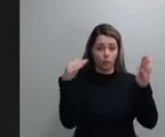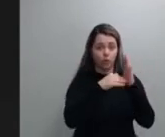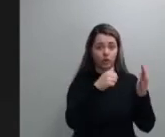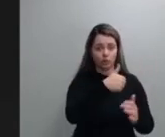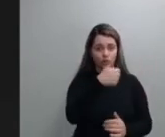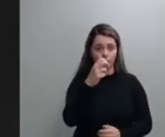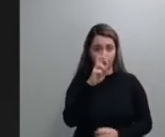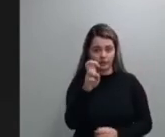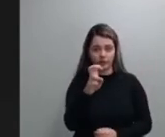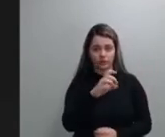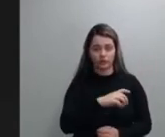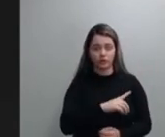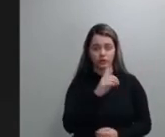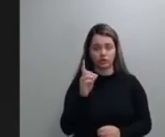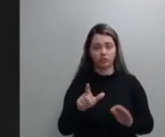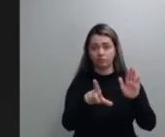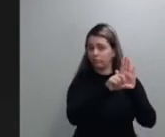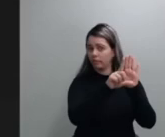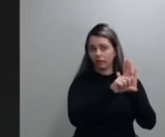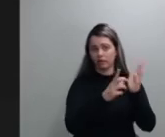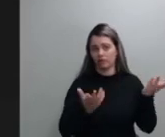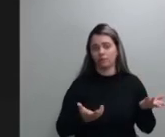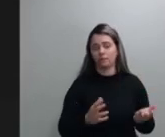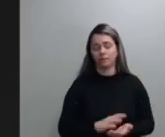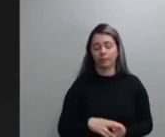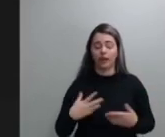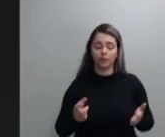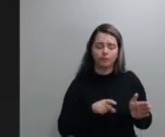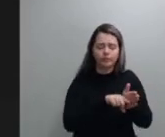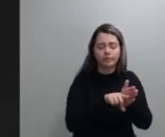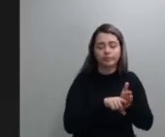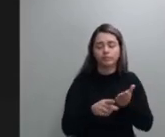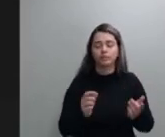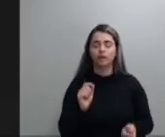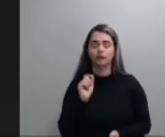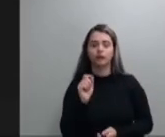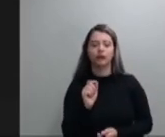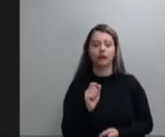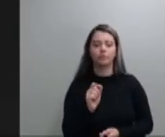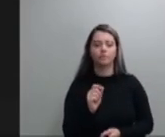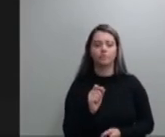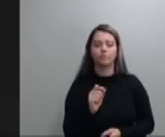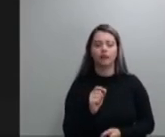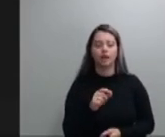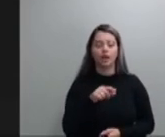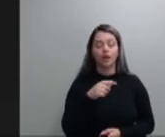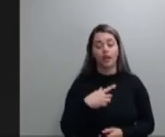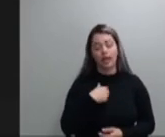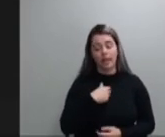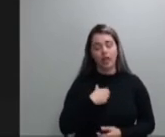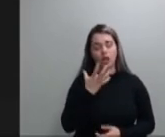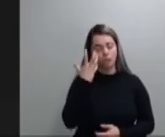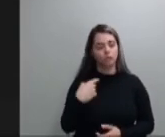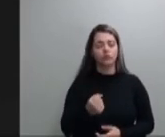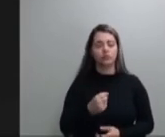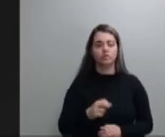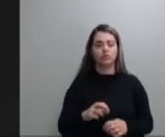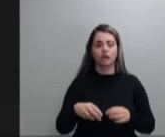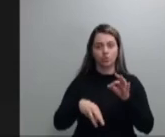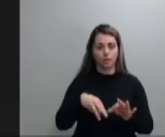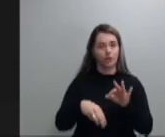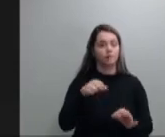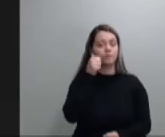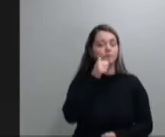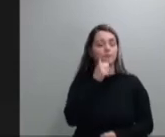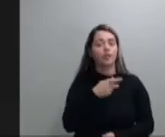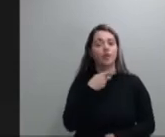uma 4ª lei tal e tal a questão aqui concordando inteiramente com tudo que o Ministério já disse a necessidade de fiscalizar essas